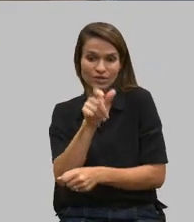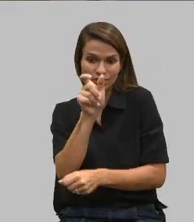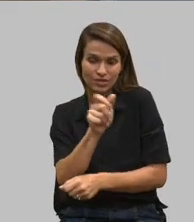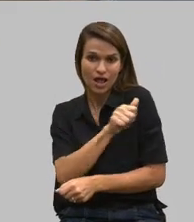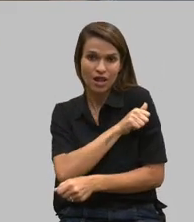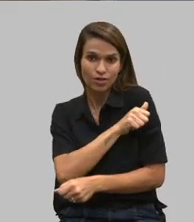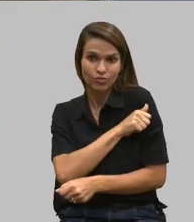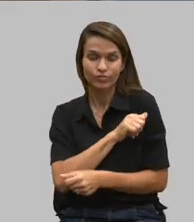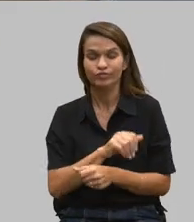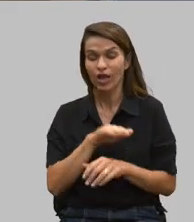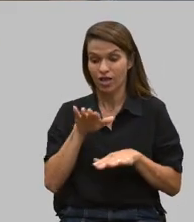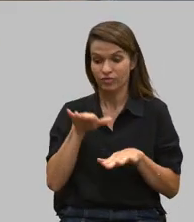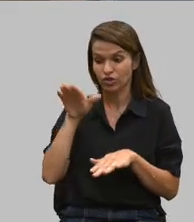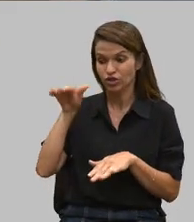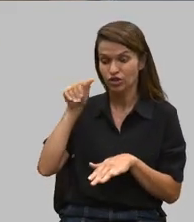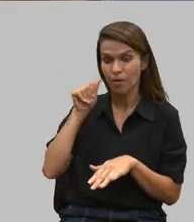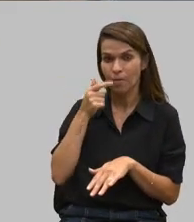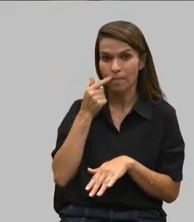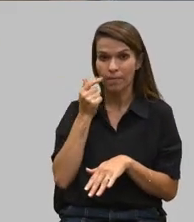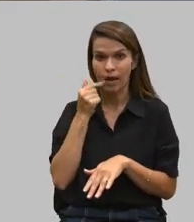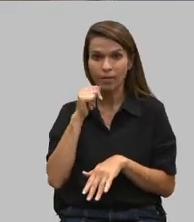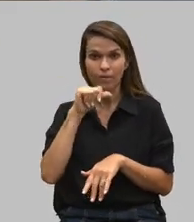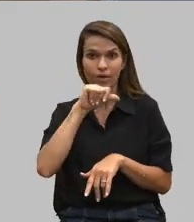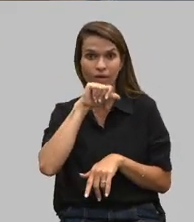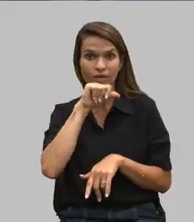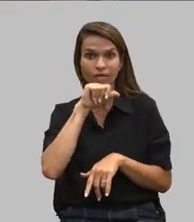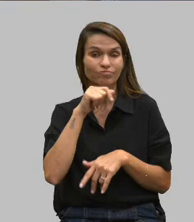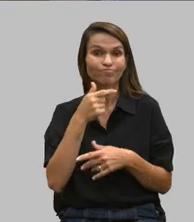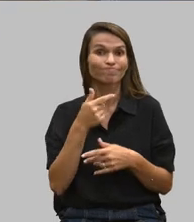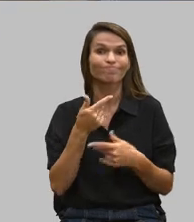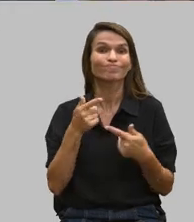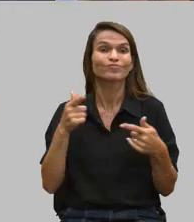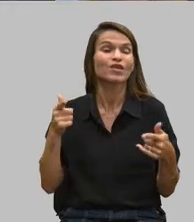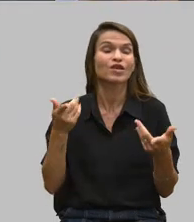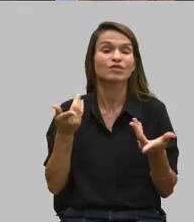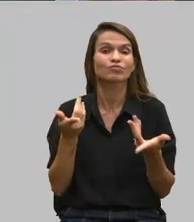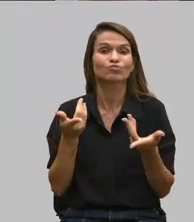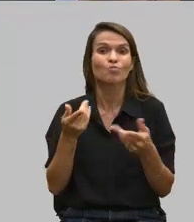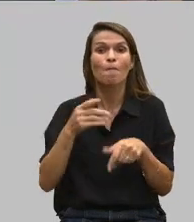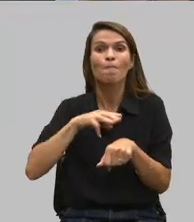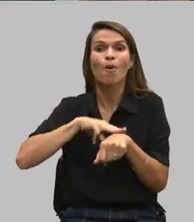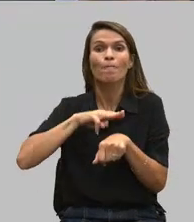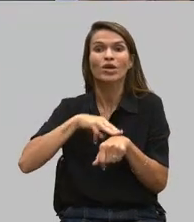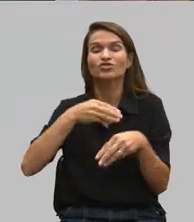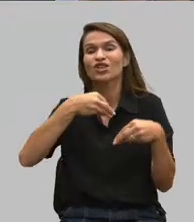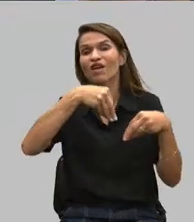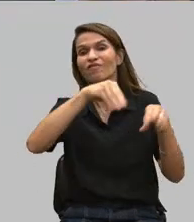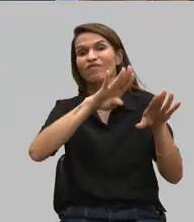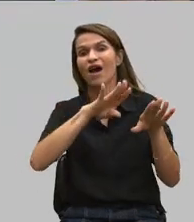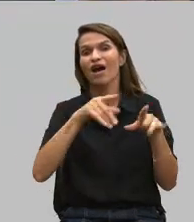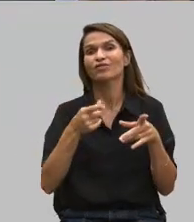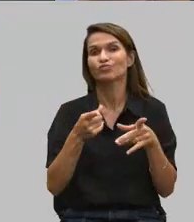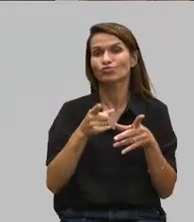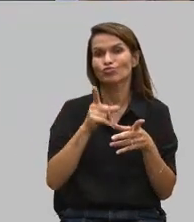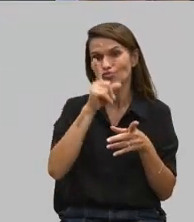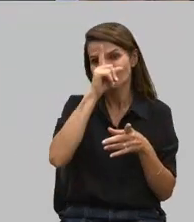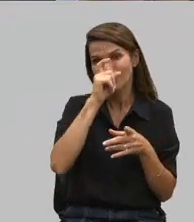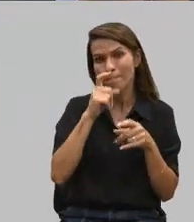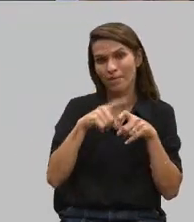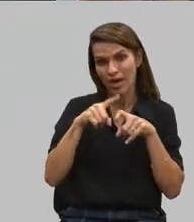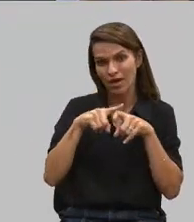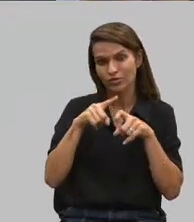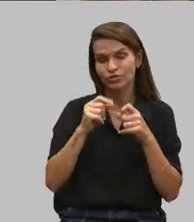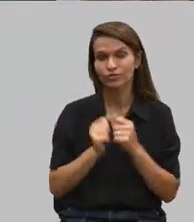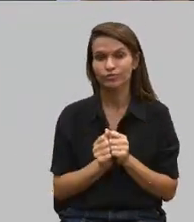chama os pais e os pais não tem nem tempo para levar no posto Às vezes a gente não tem um fluxo para poder falar